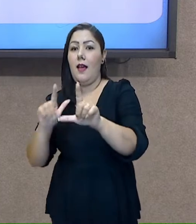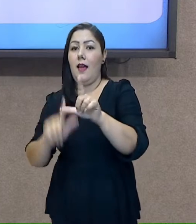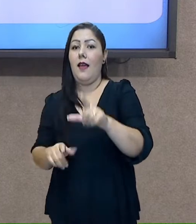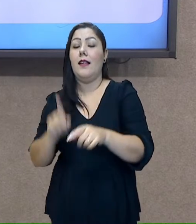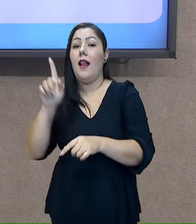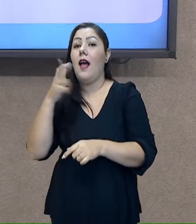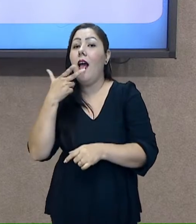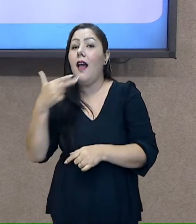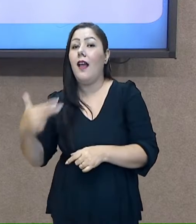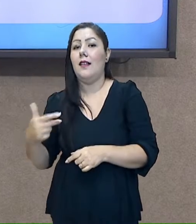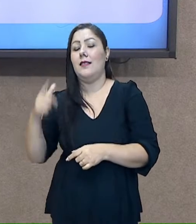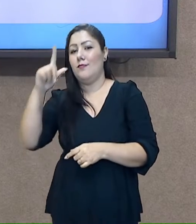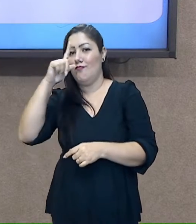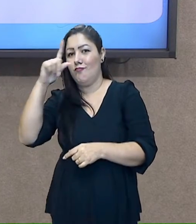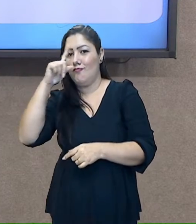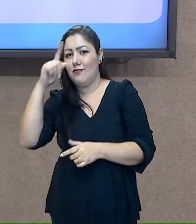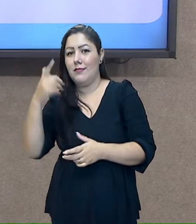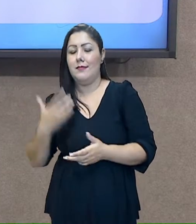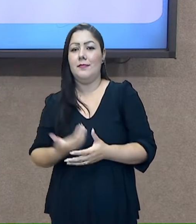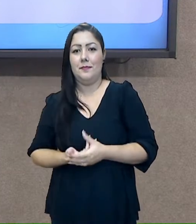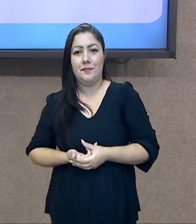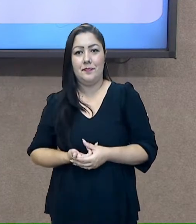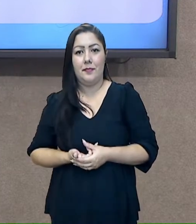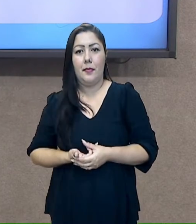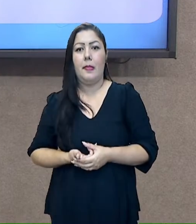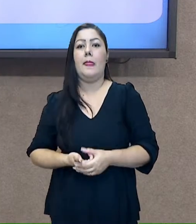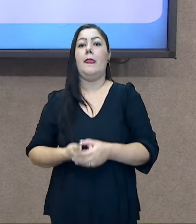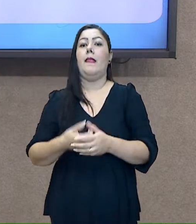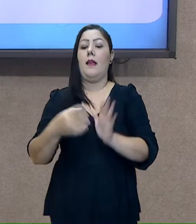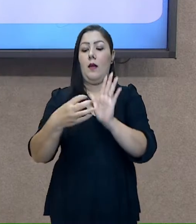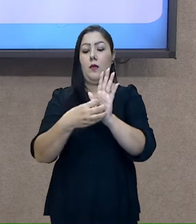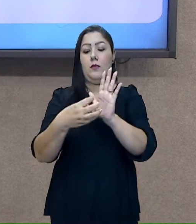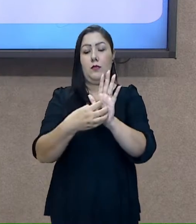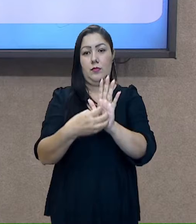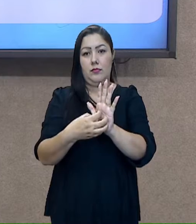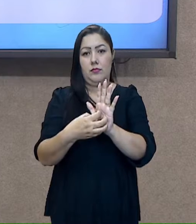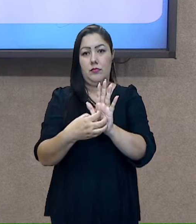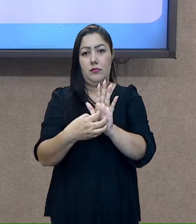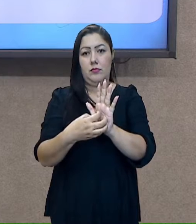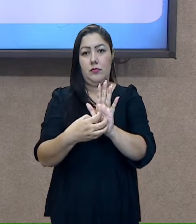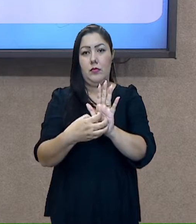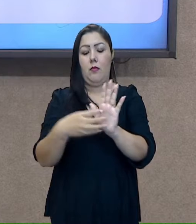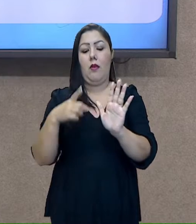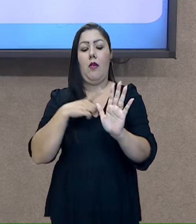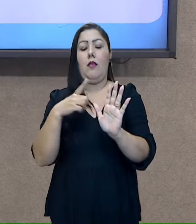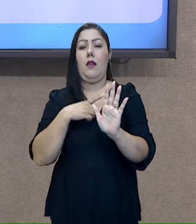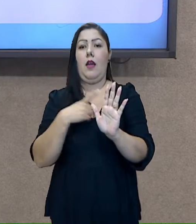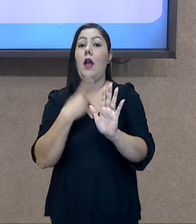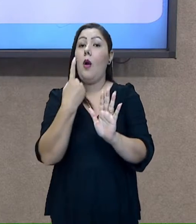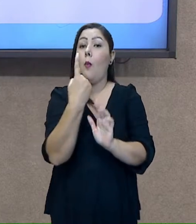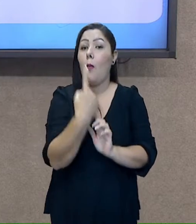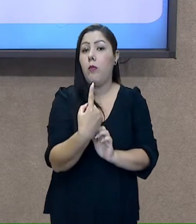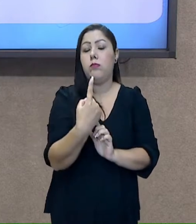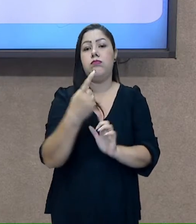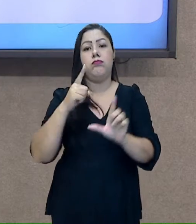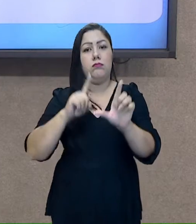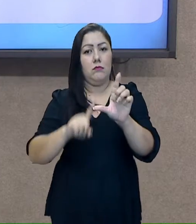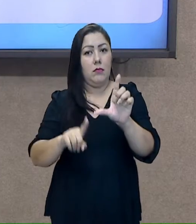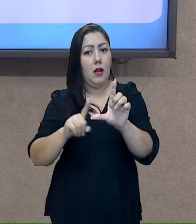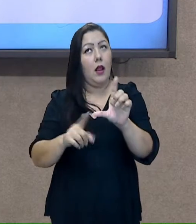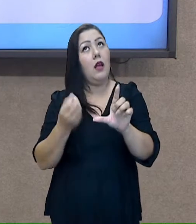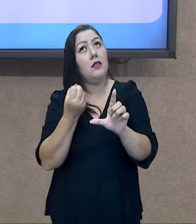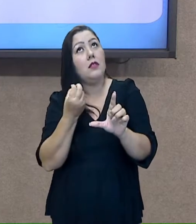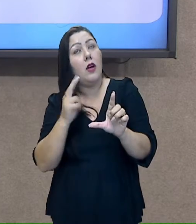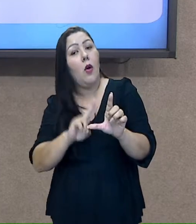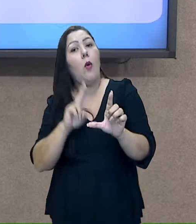latim. O símbolo, ele é formado por apenas uma letra ou por